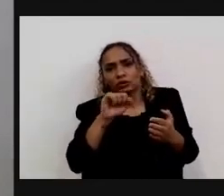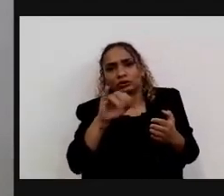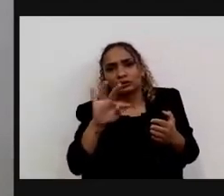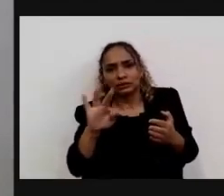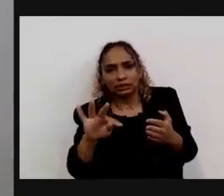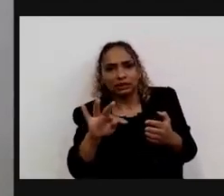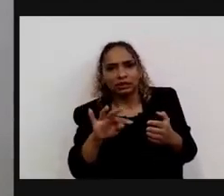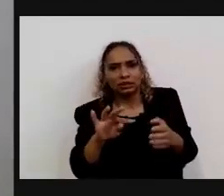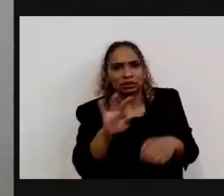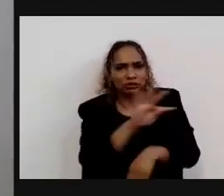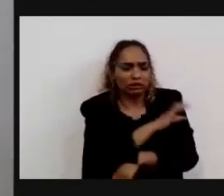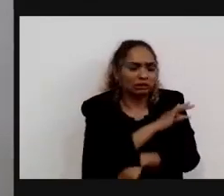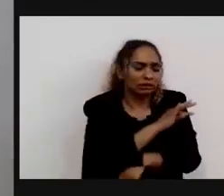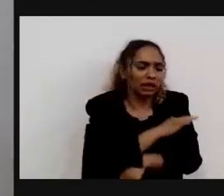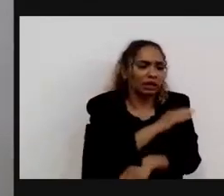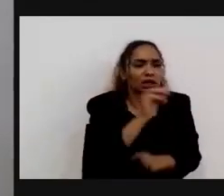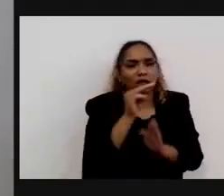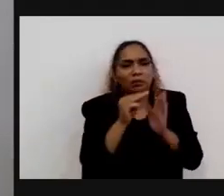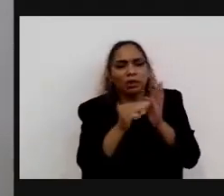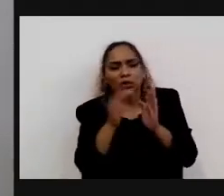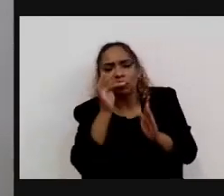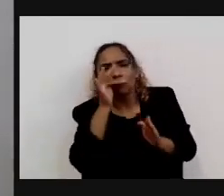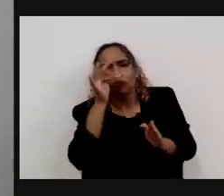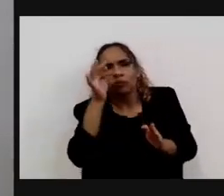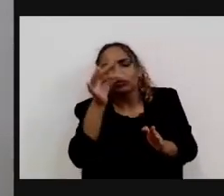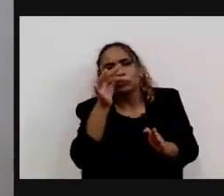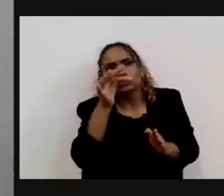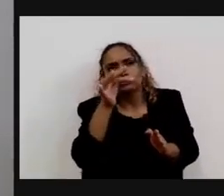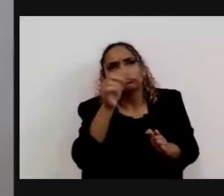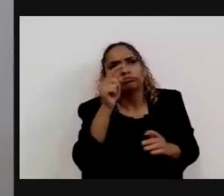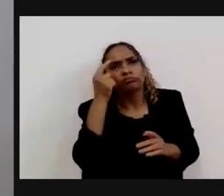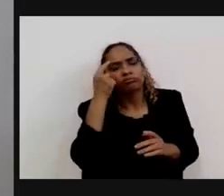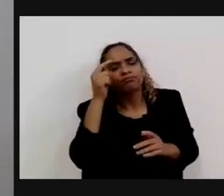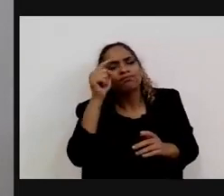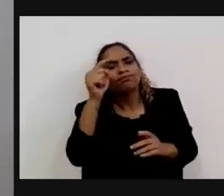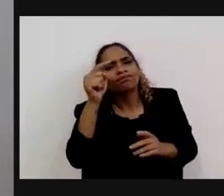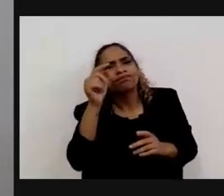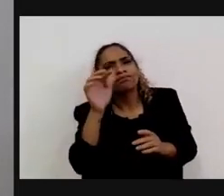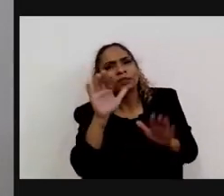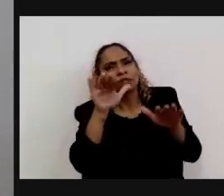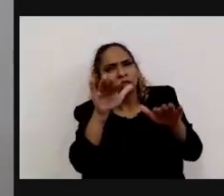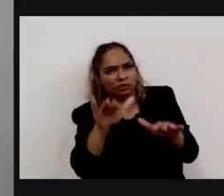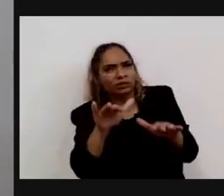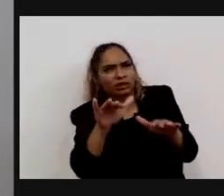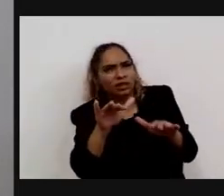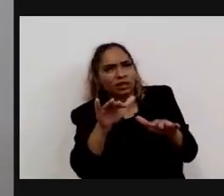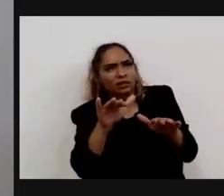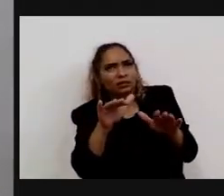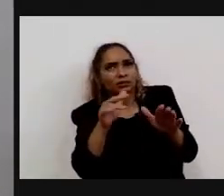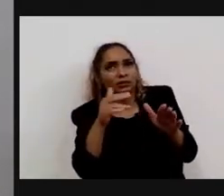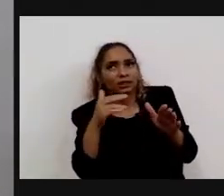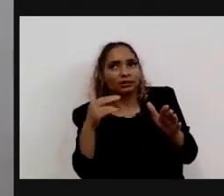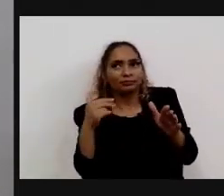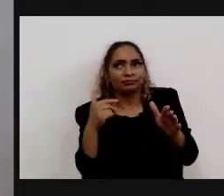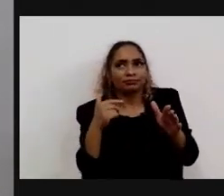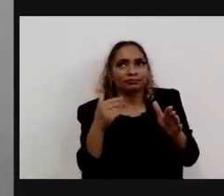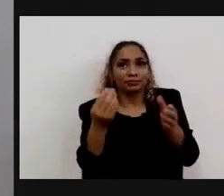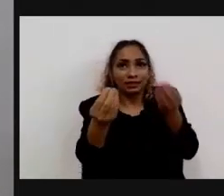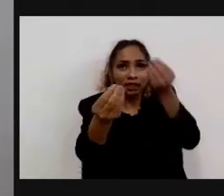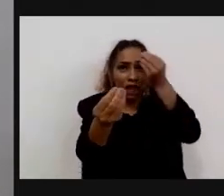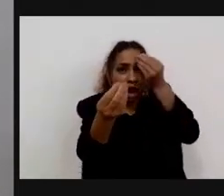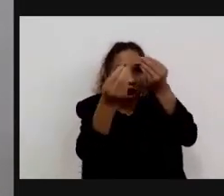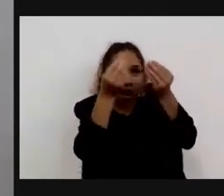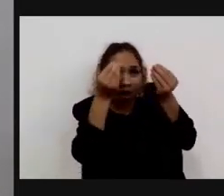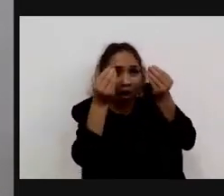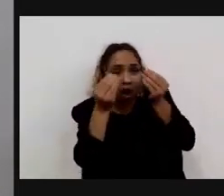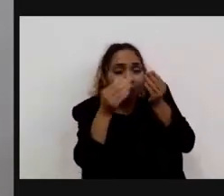e método né Para você olhar para o futuro aonde que a gente quer estar E aí você desenha para trás mente né que a gente fala o